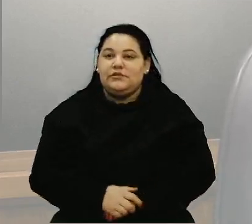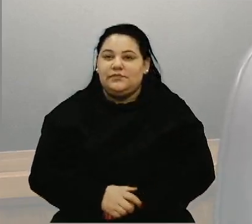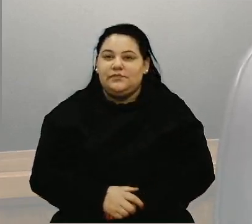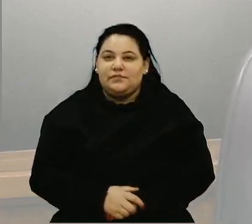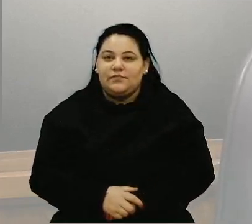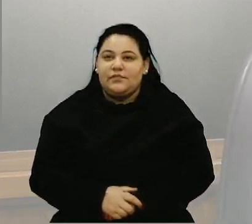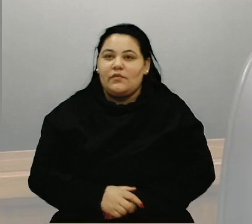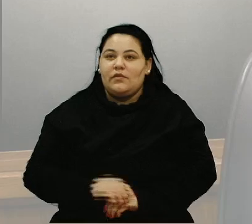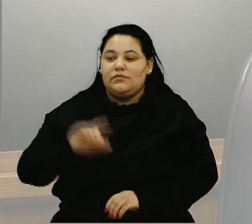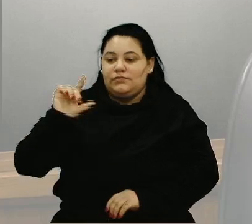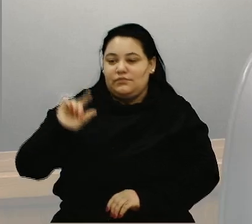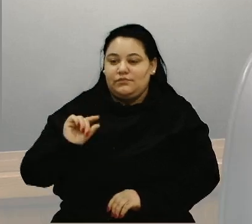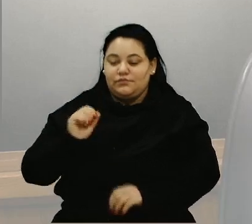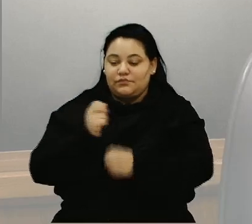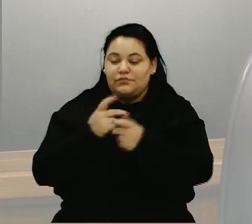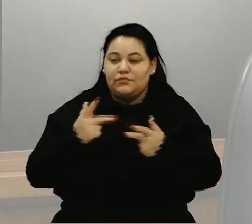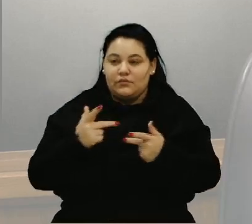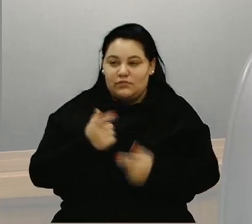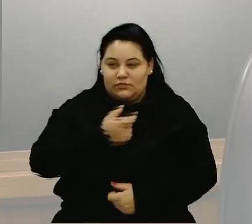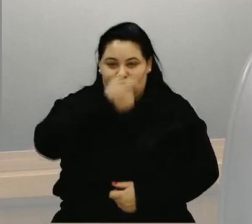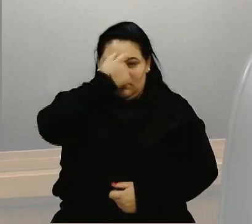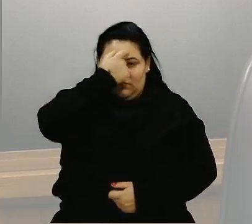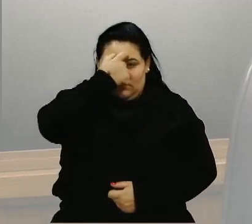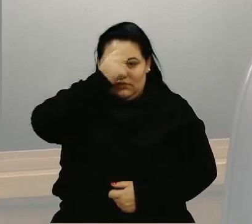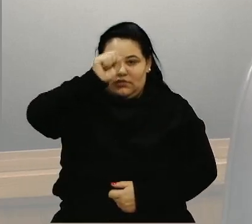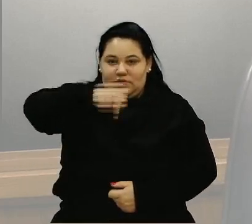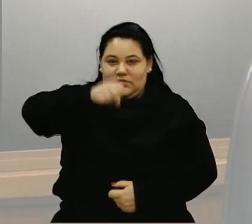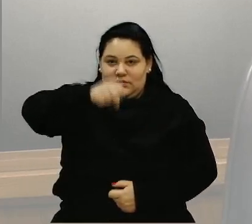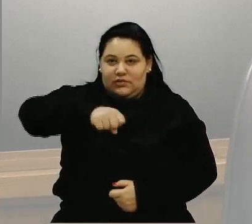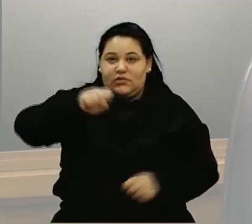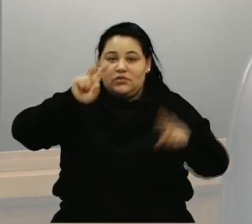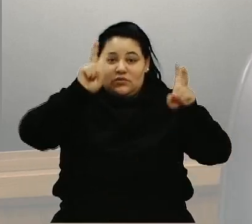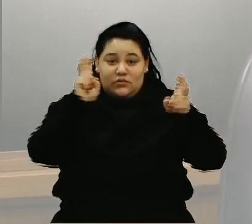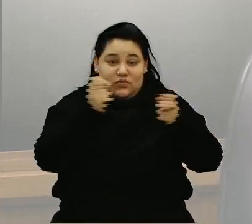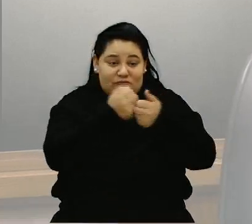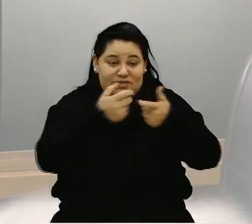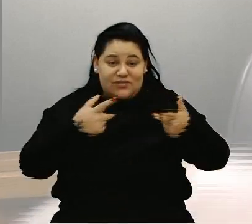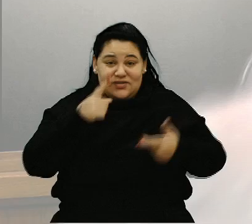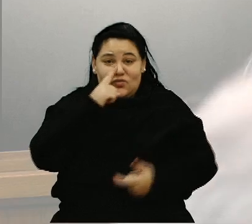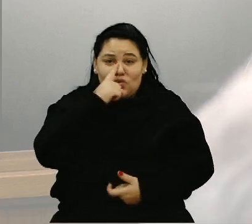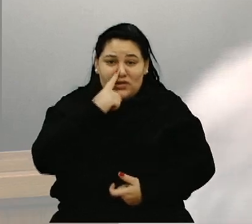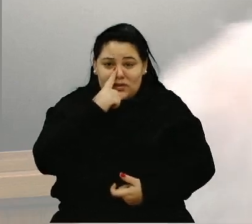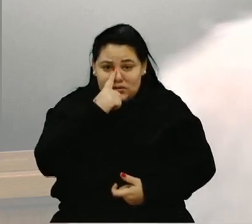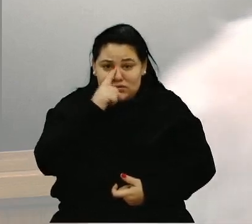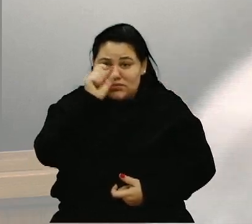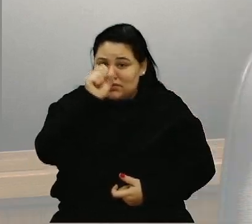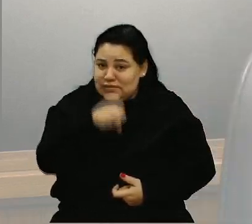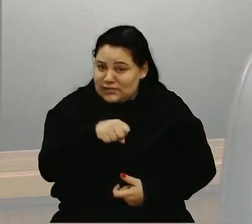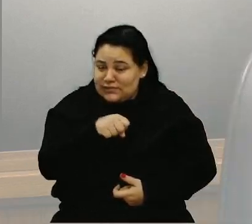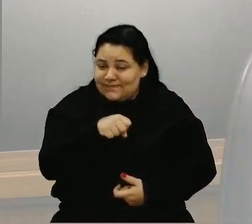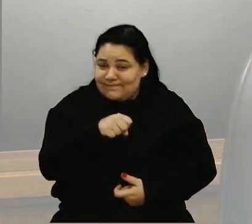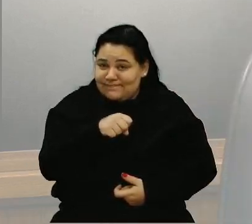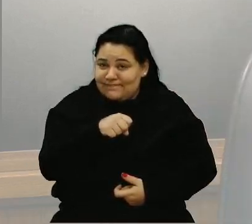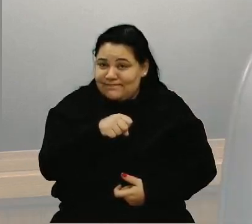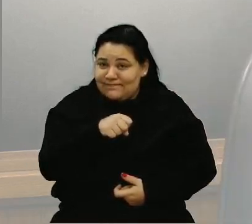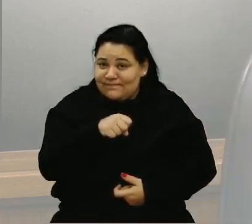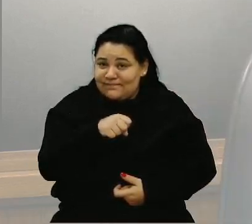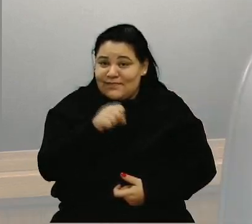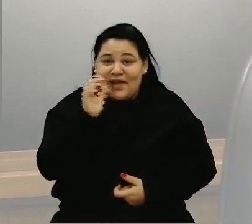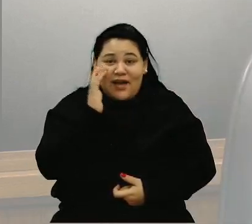dos casos, a conscientização sobre os sinais e fatores de risco, a tomada de decisão